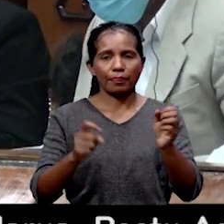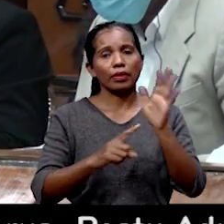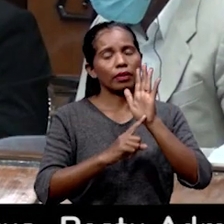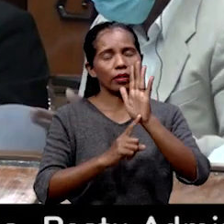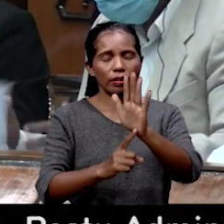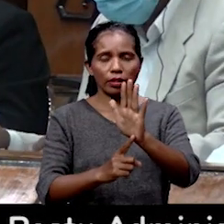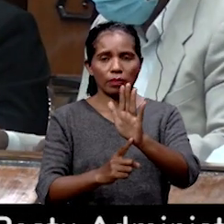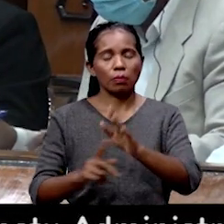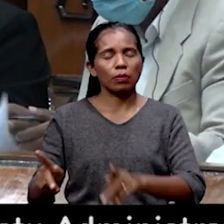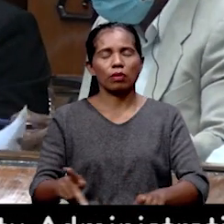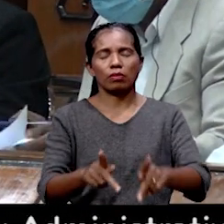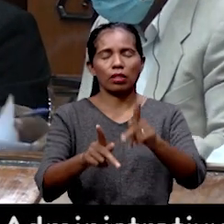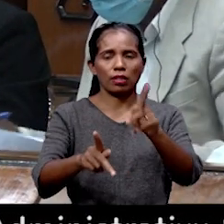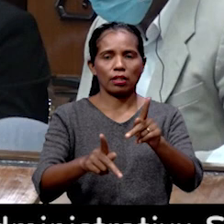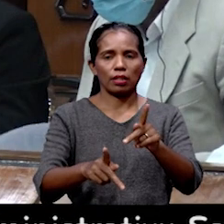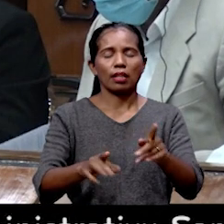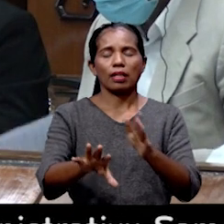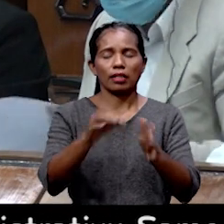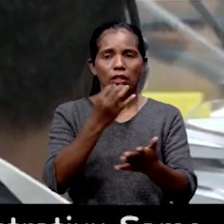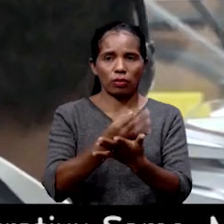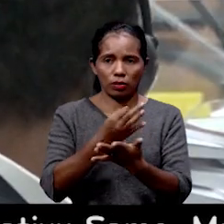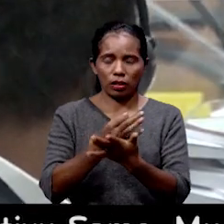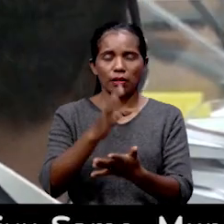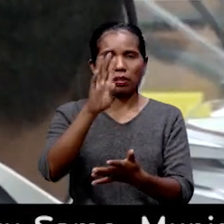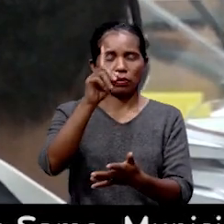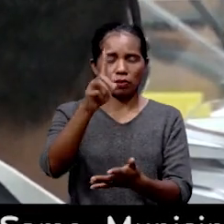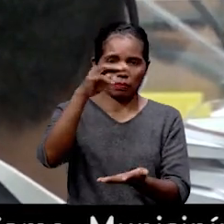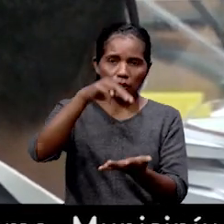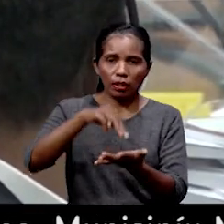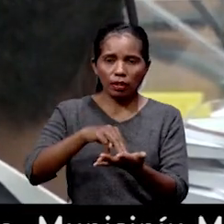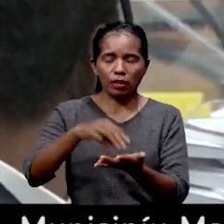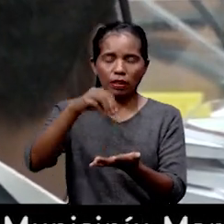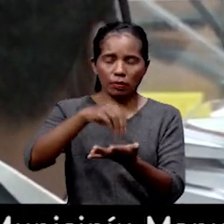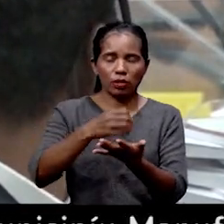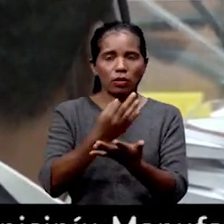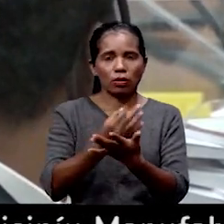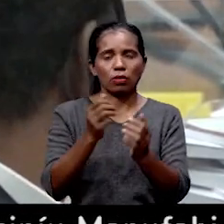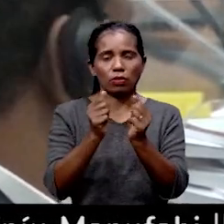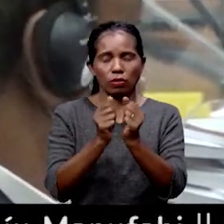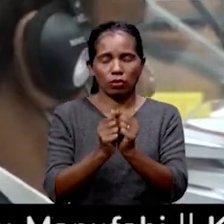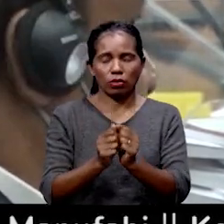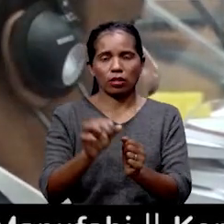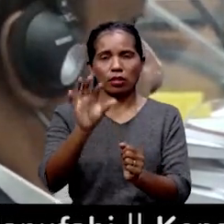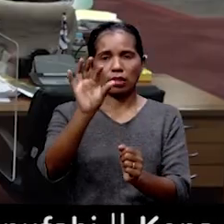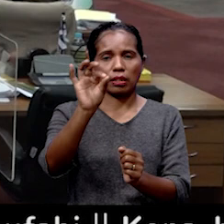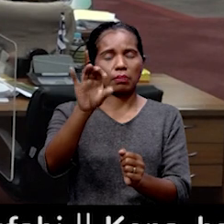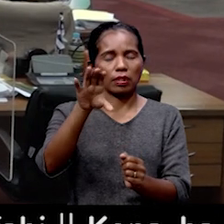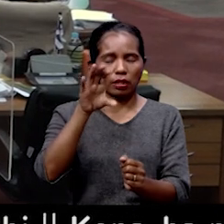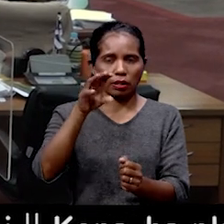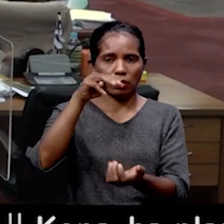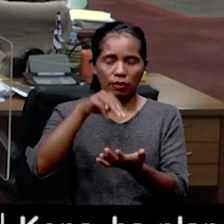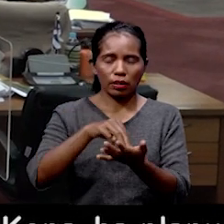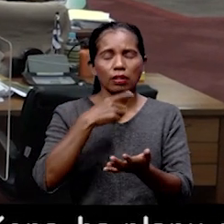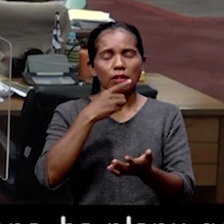pública, reta na locação Tokon Ida Resin, nebe prevemos Rihun Sianulu ba atividade cooperação